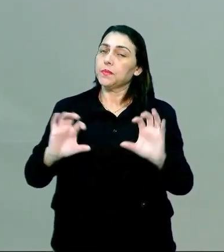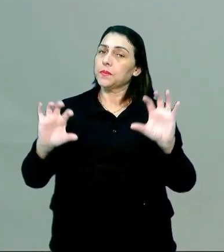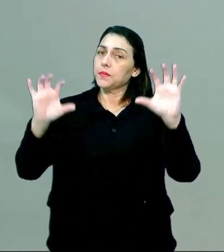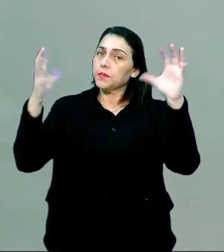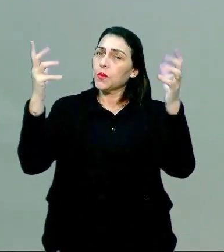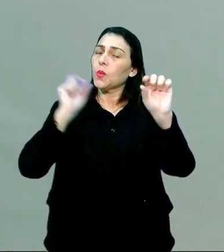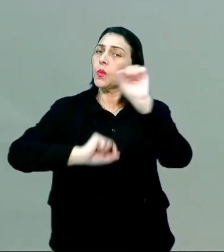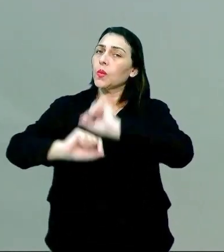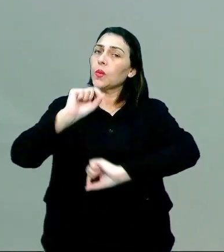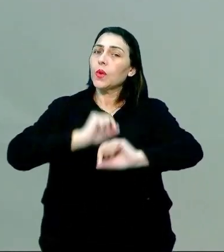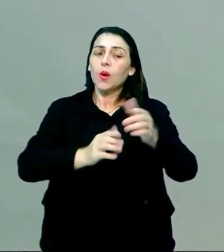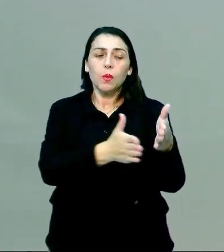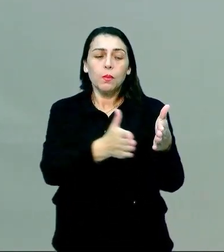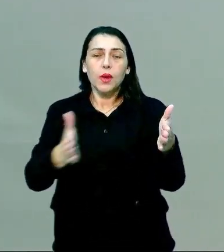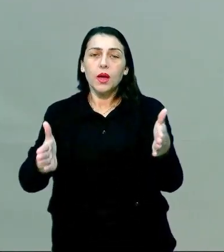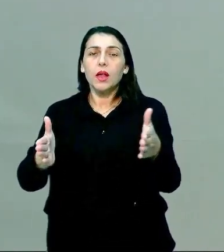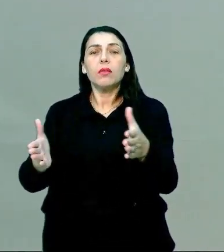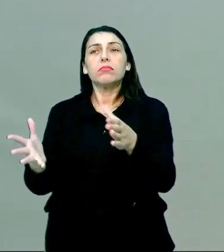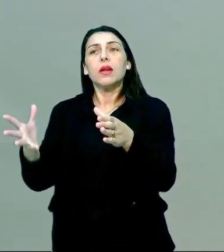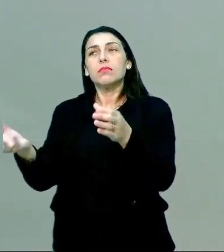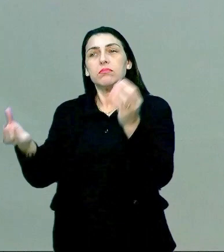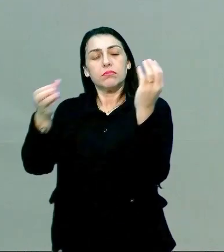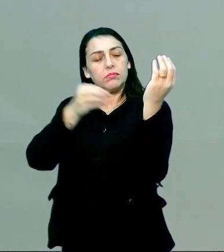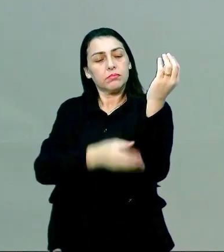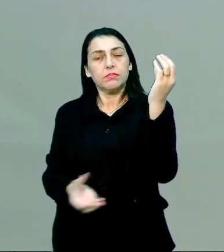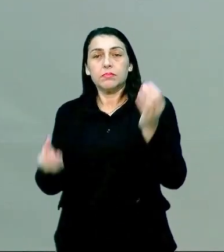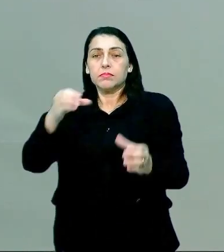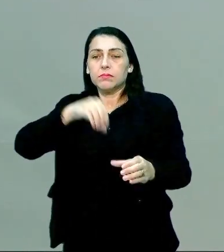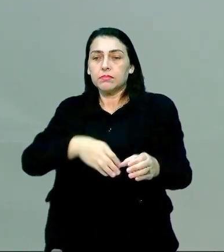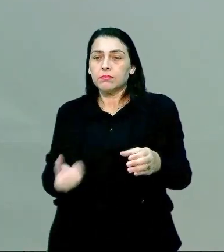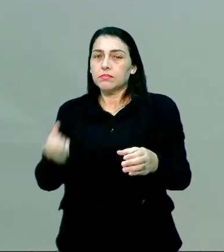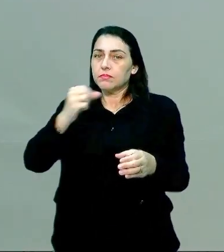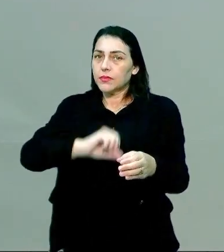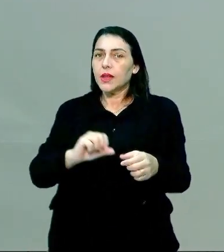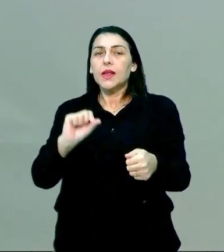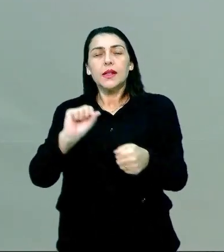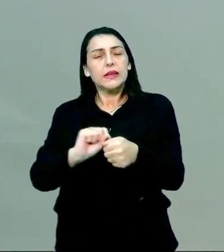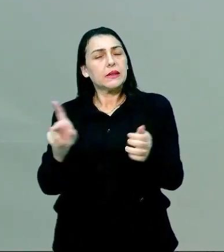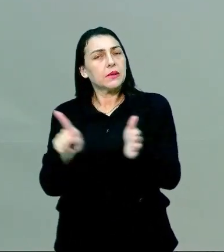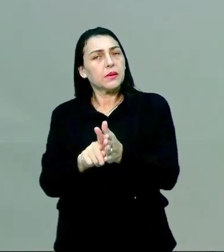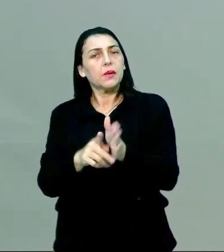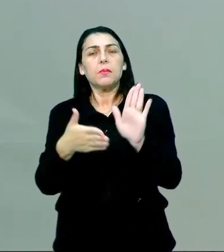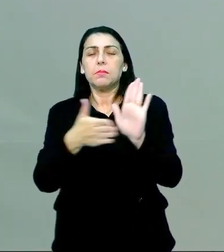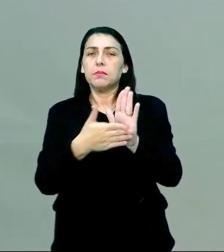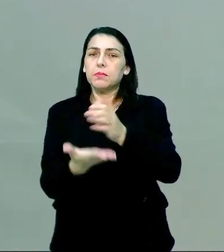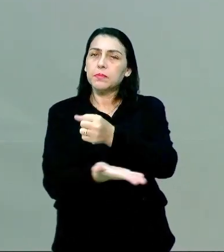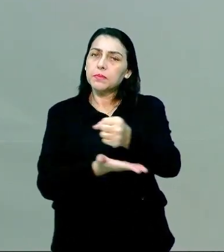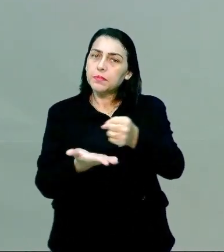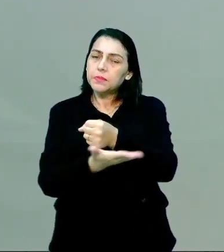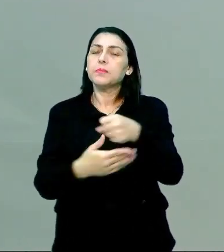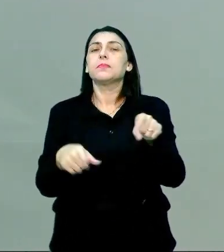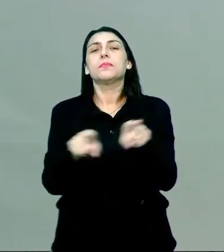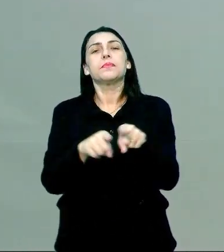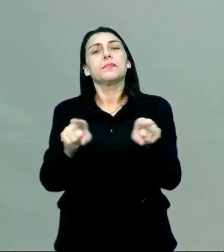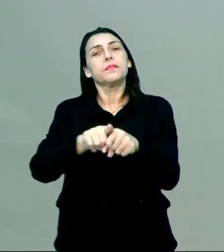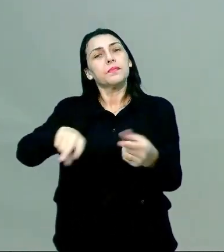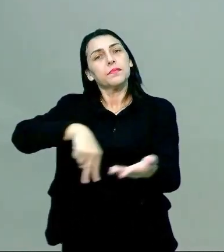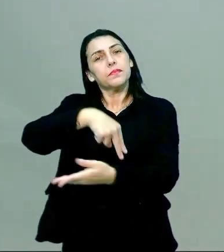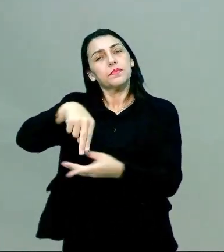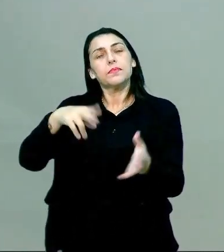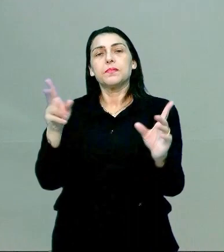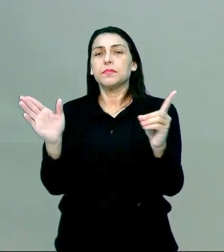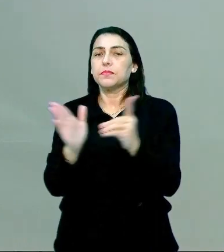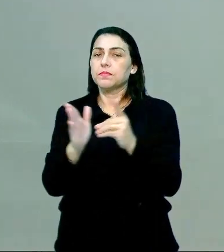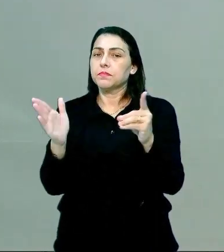celebrar o quê? O período da colheita. Então vejo que as danças, elas sempre têm um propósito mais ou menos direcionado, e que no caso da dança indígena é